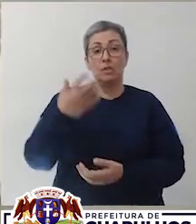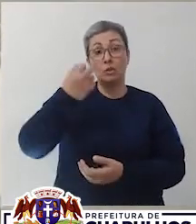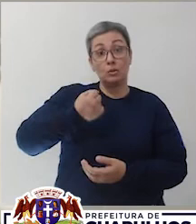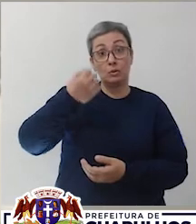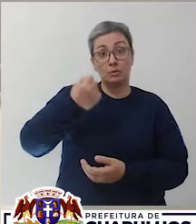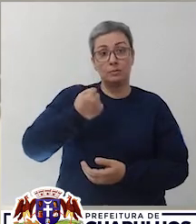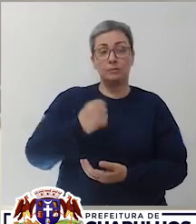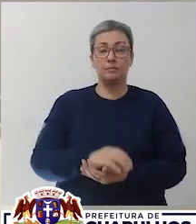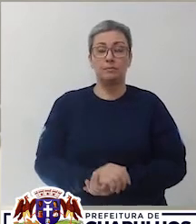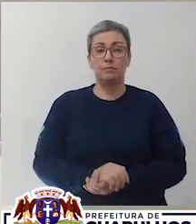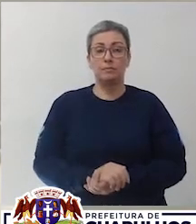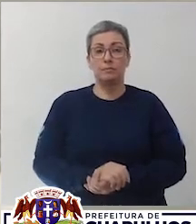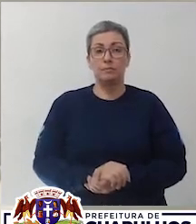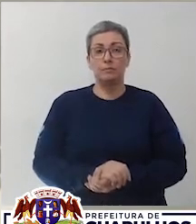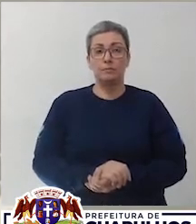O leite.